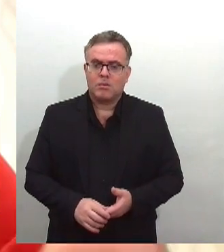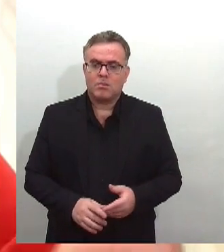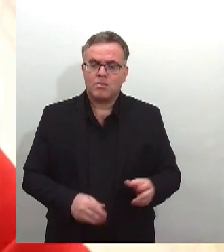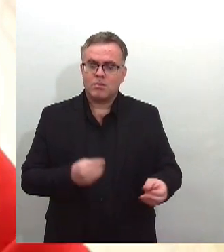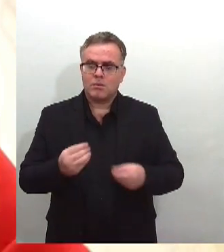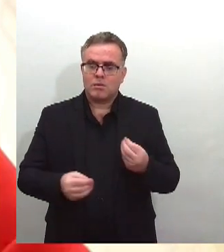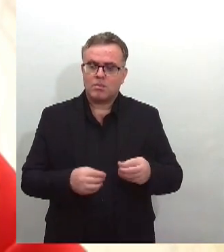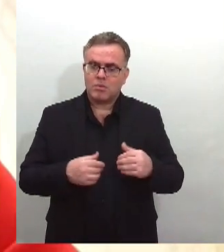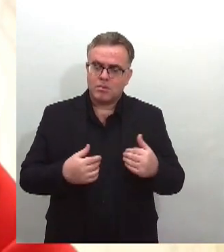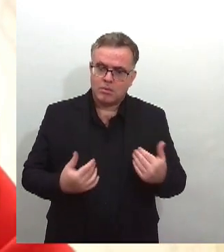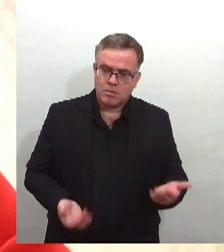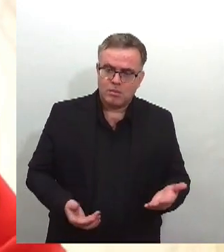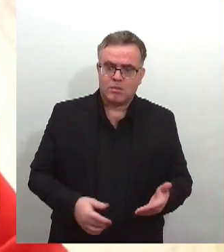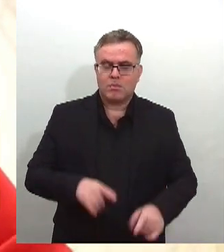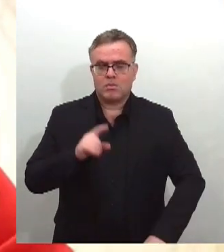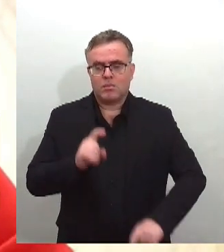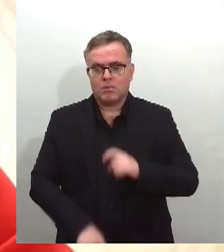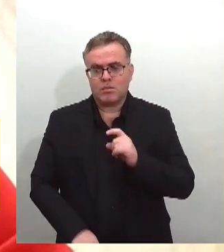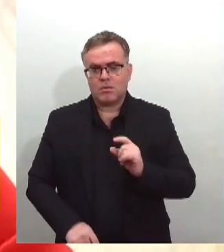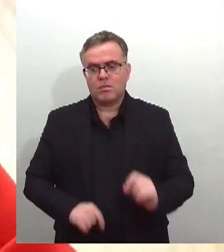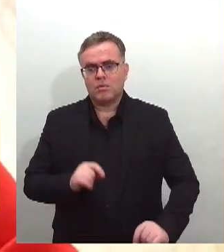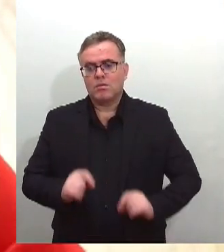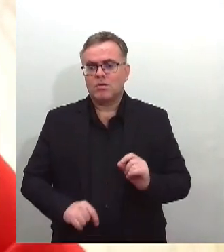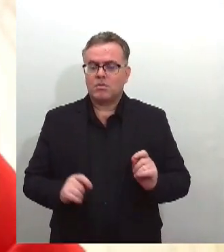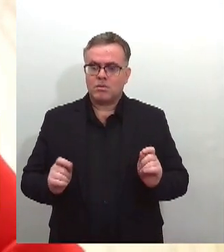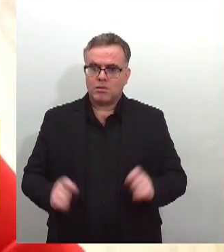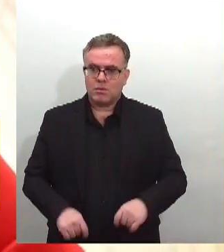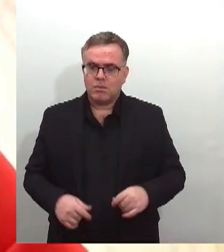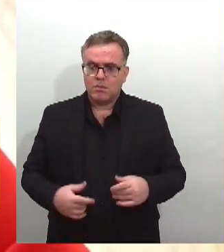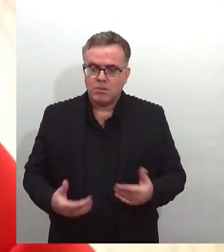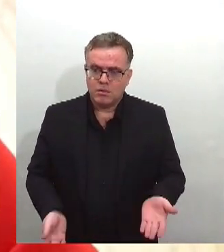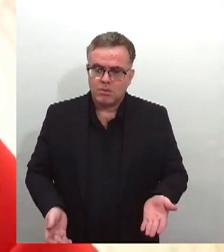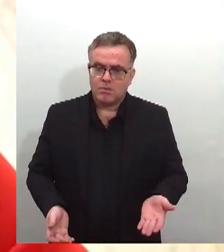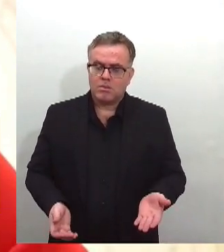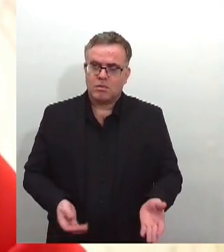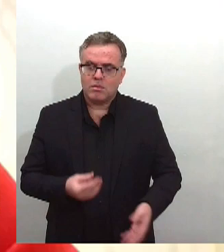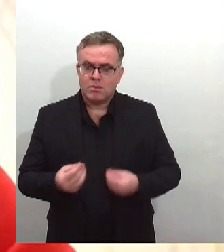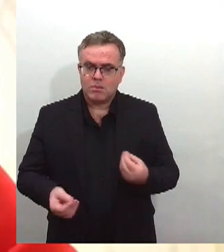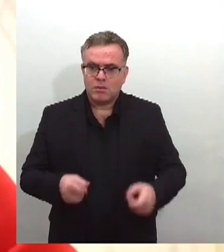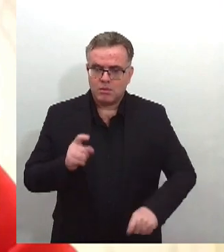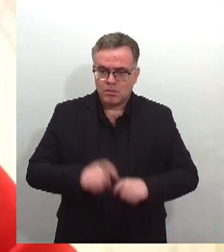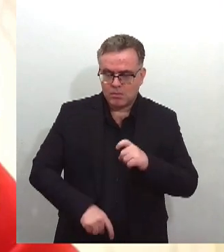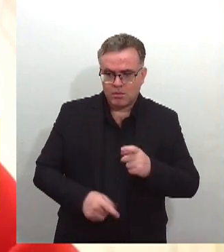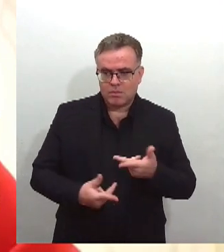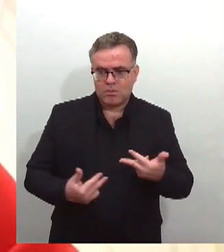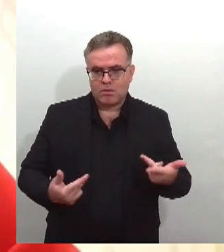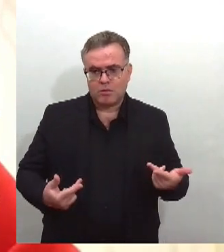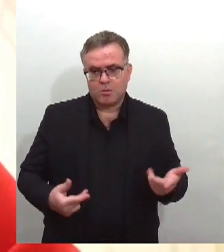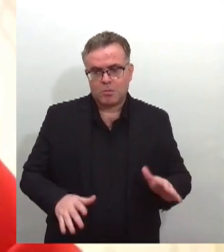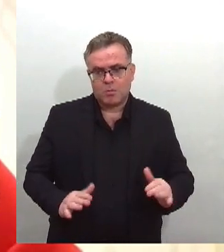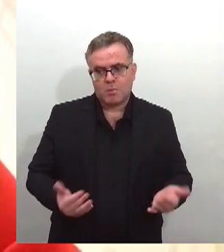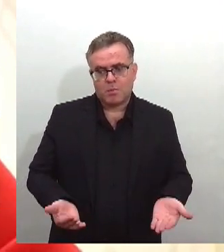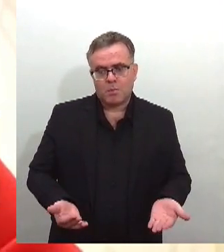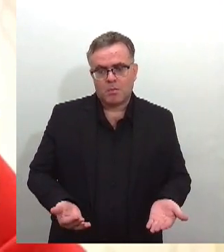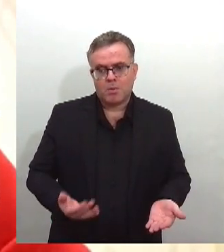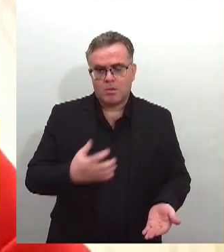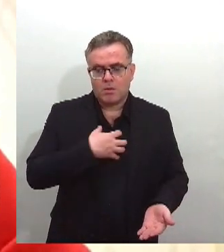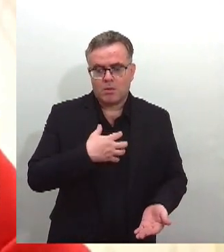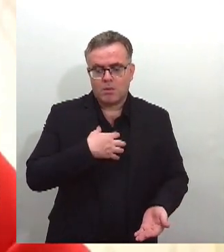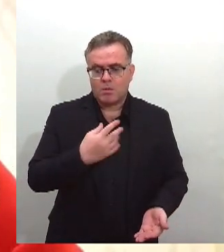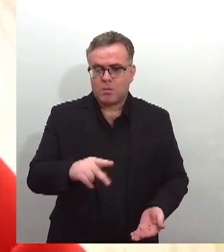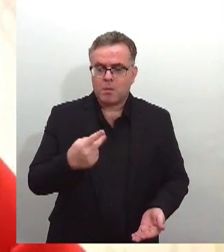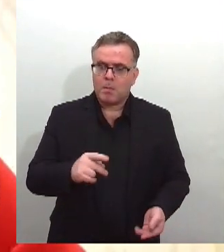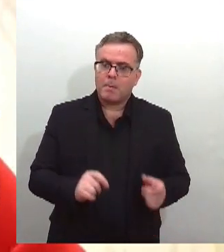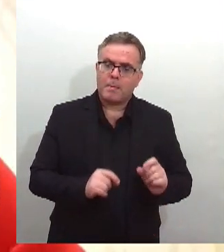abusar psicologicamente da mulher, é normal abusar sexualmente da mulher. Então, muitas vezes a mulher não se sente vítima. E os CRAs também têm